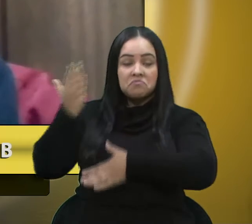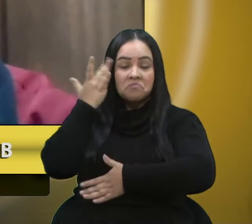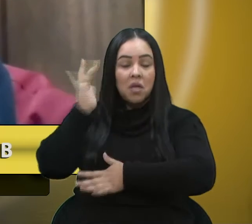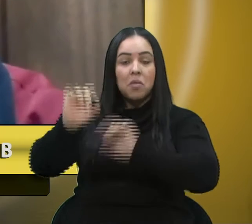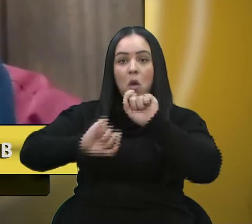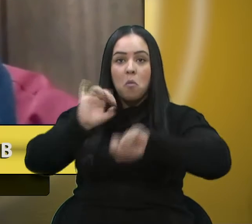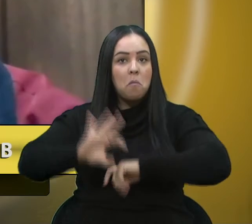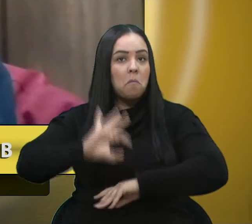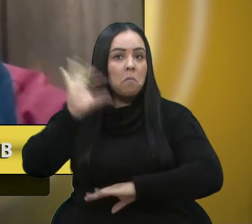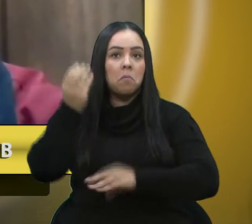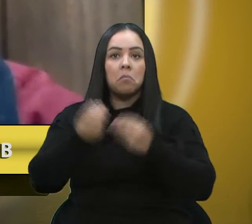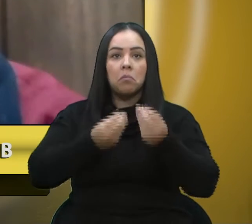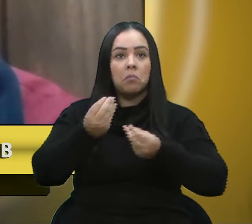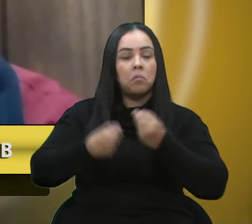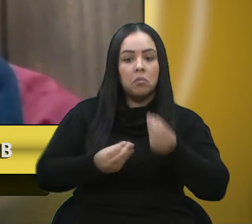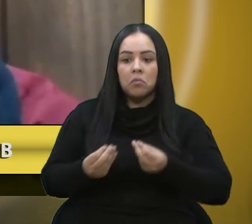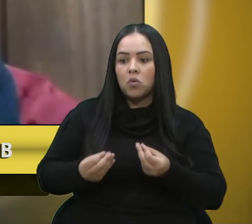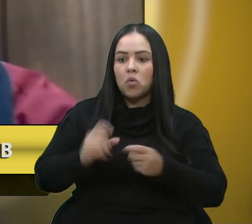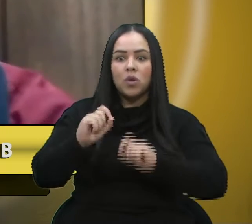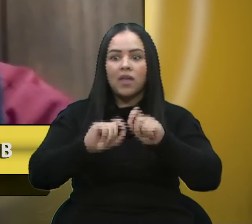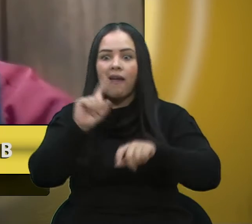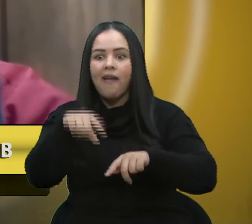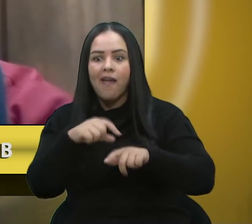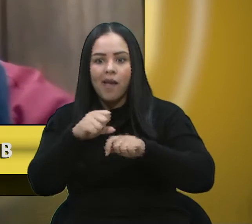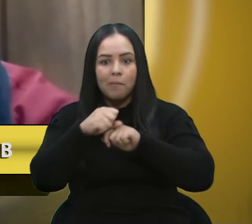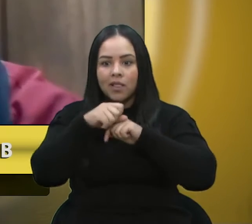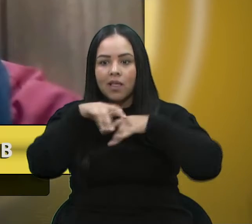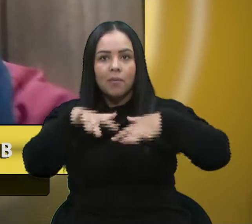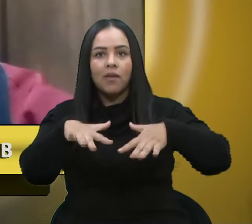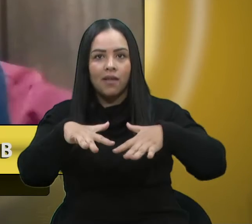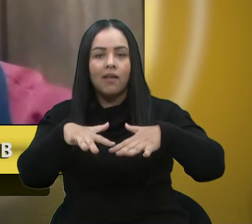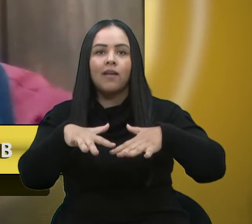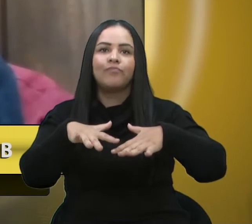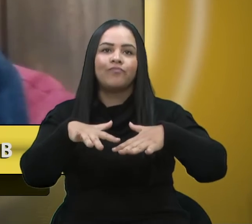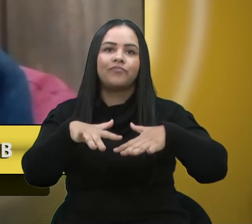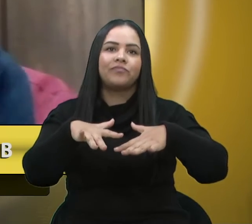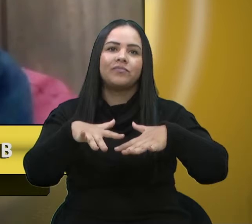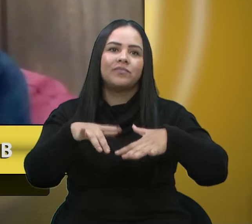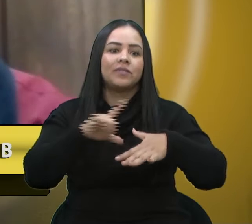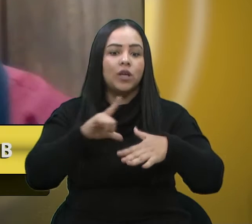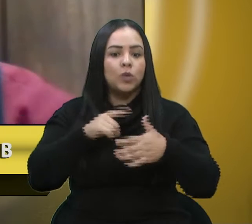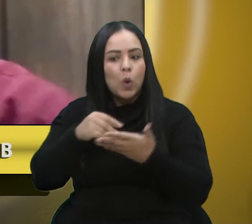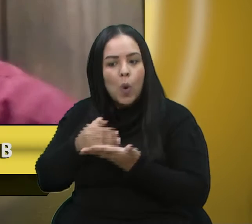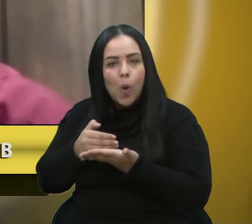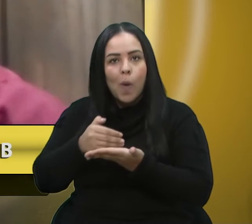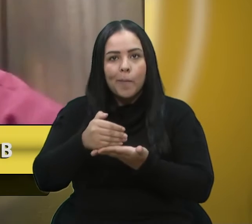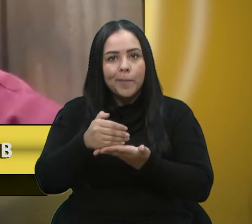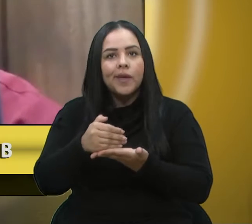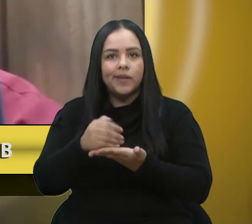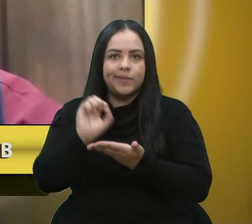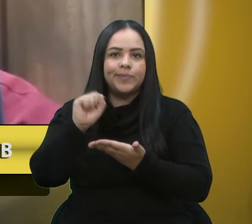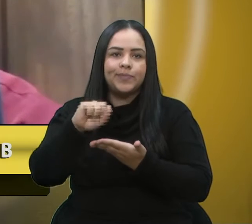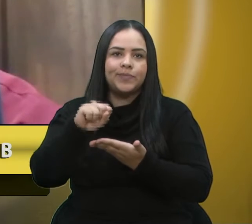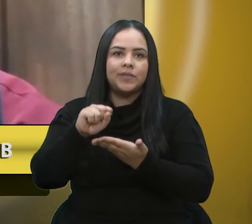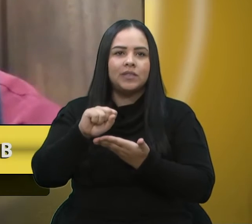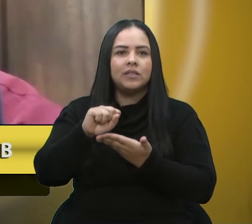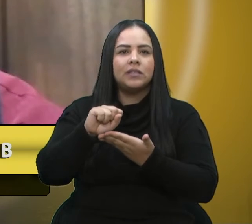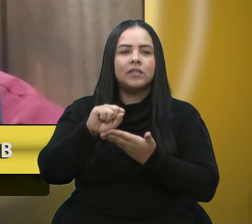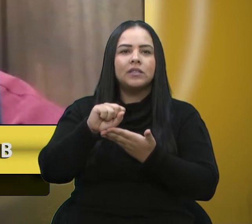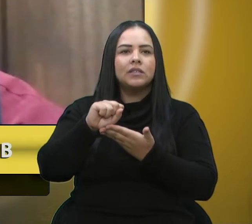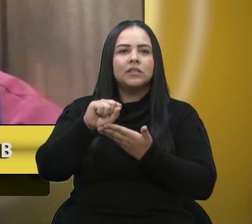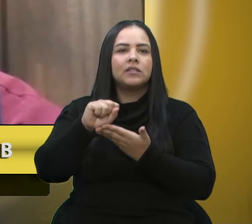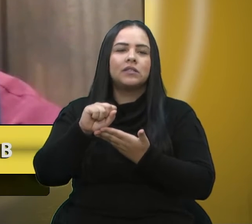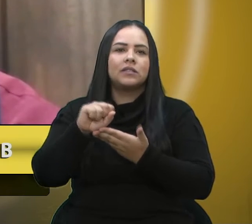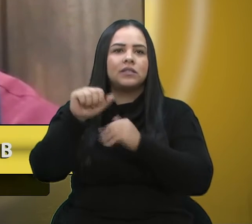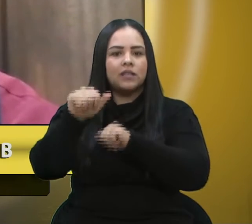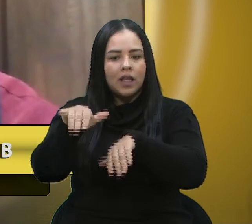é que ia se comportar a pandemia, o que era a pandemia, ok? É uma situação lá de início, né? Em setembro o governo do estado publica cronograma